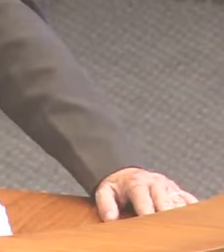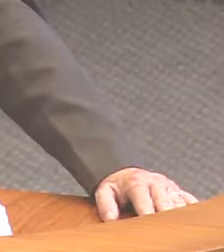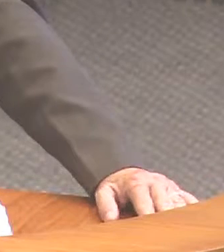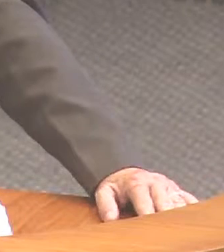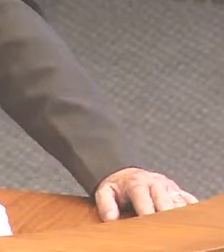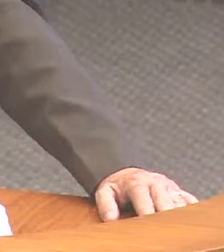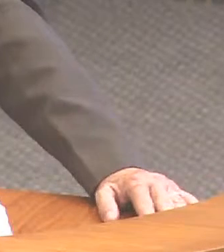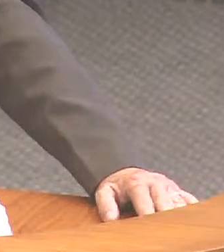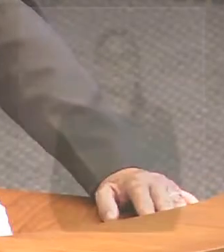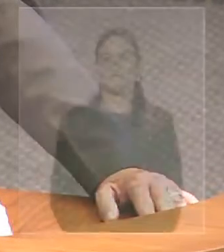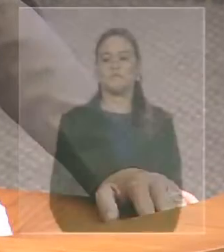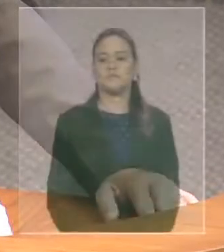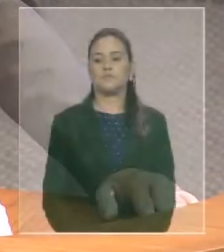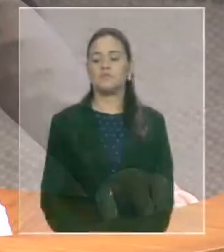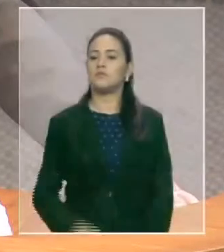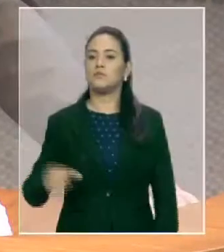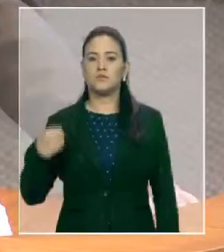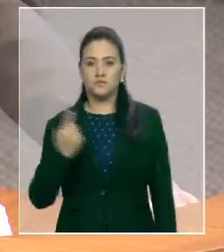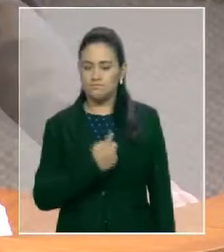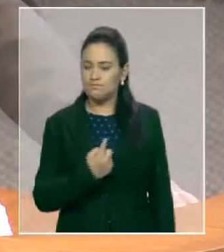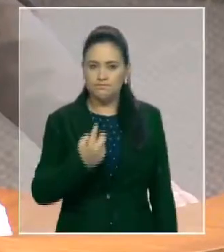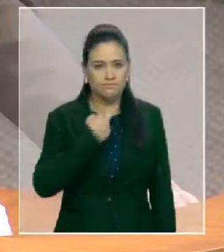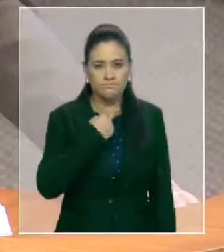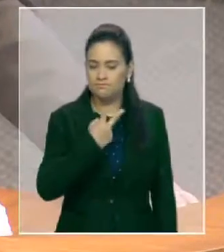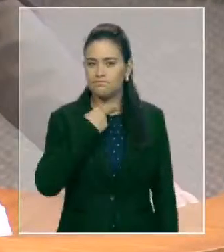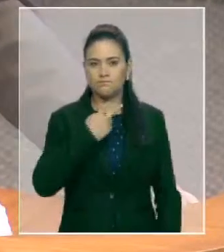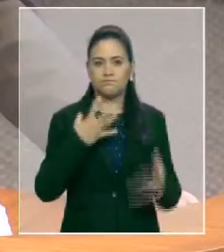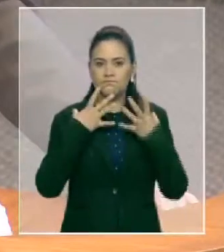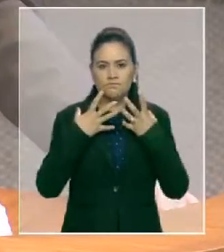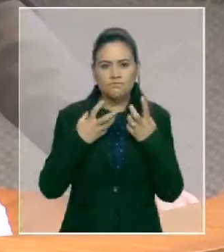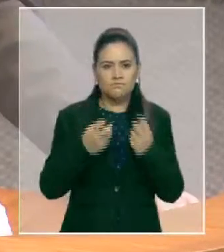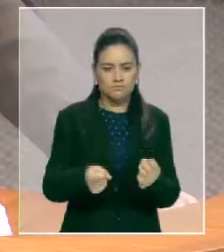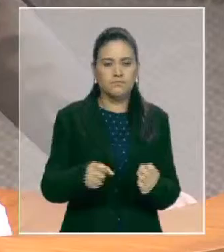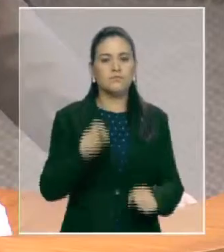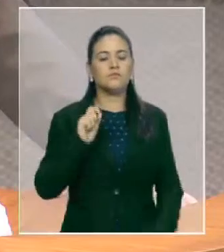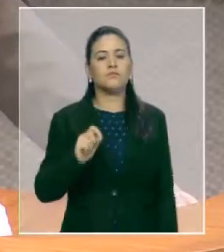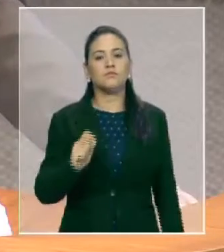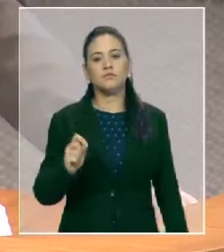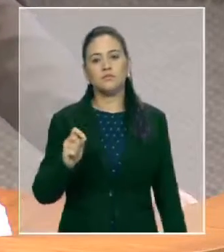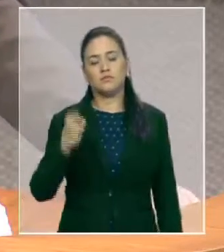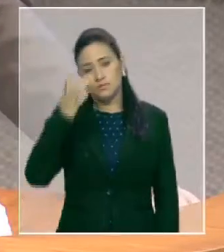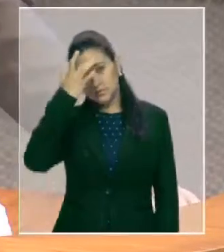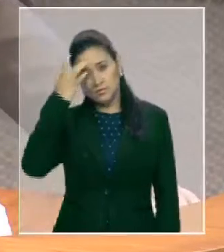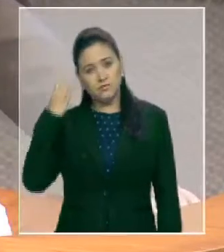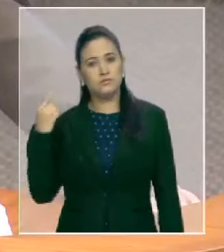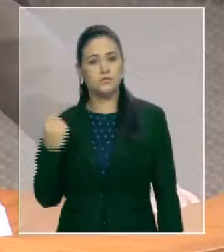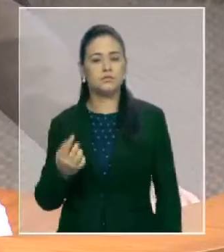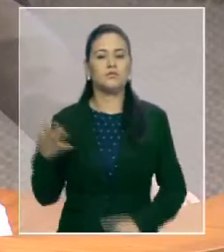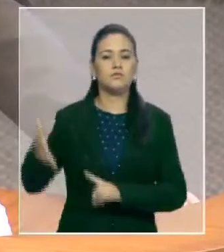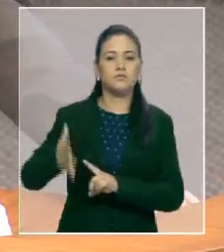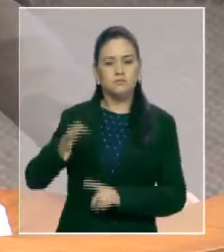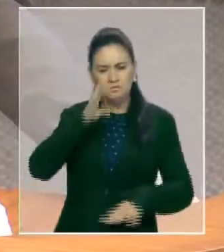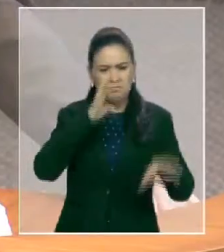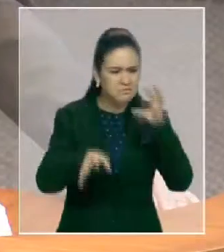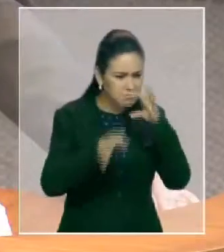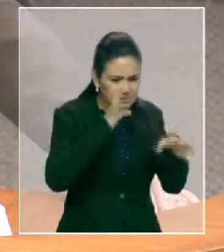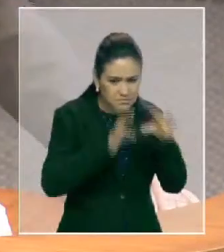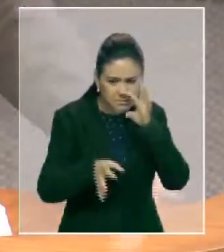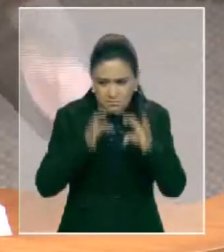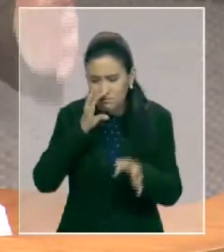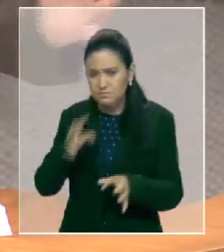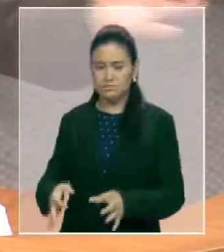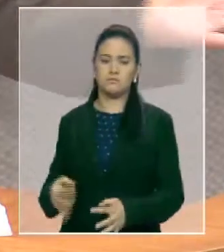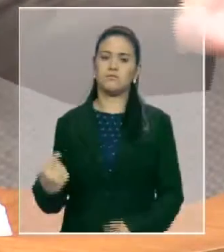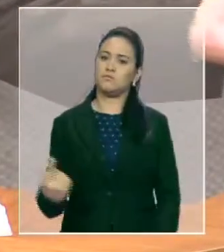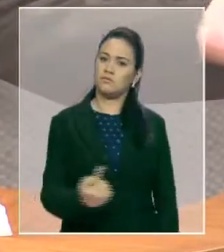nós não podemos aceitar de forma nenhuma que as pessoas venham com discursos agredindo os seus... Porque nós